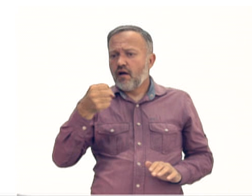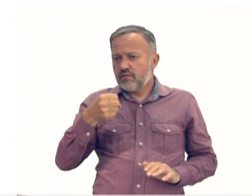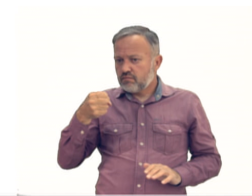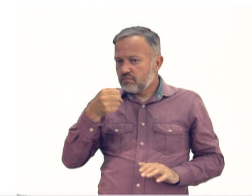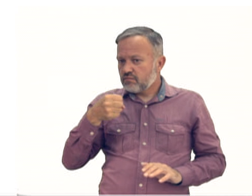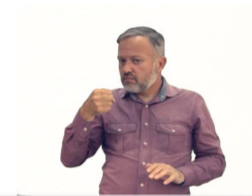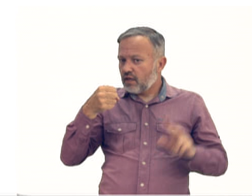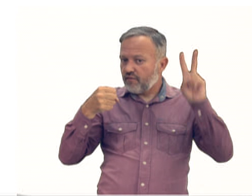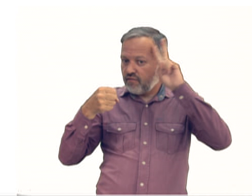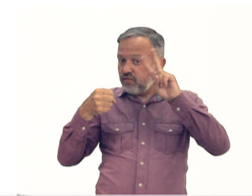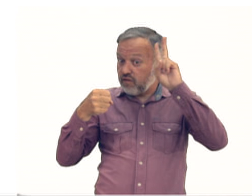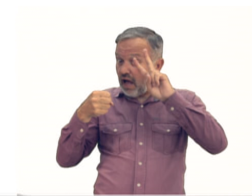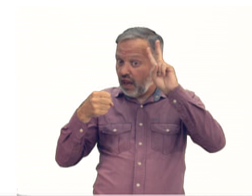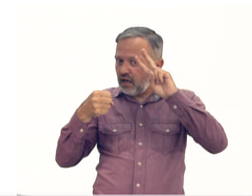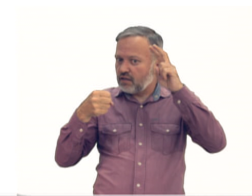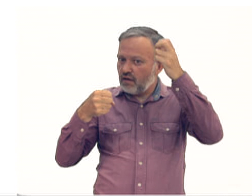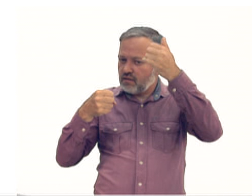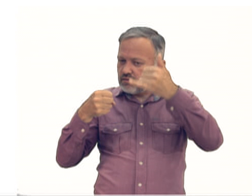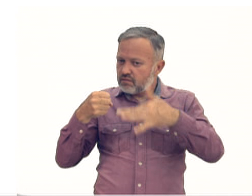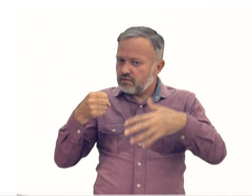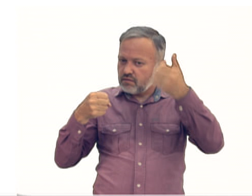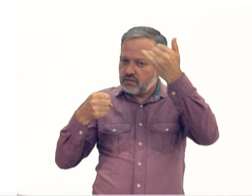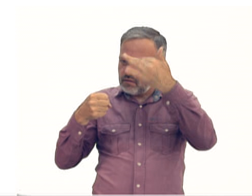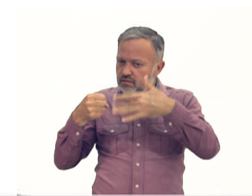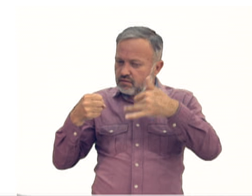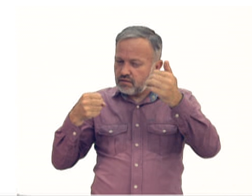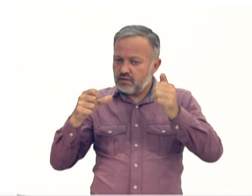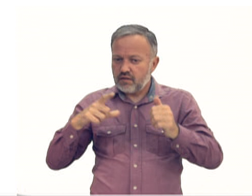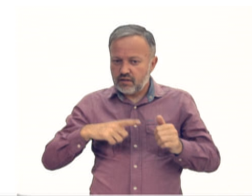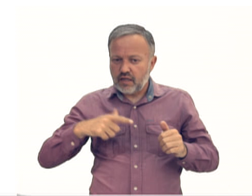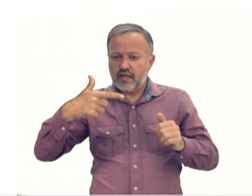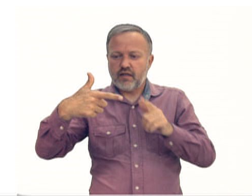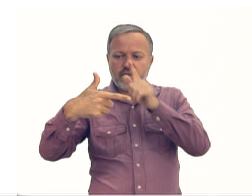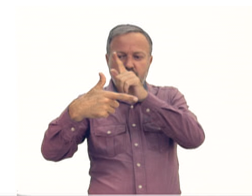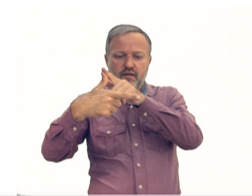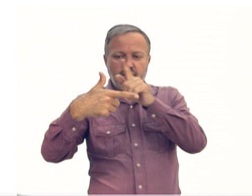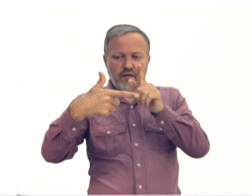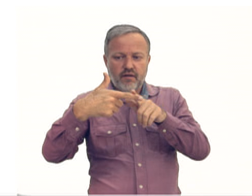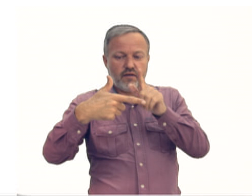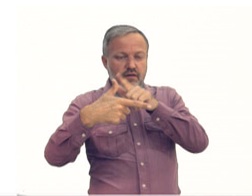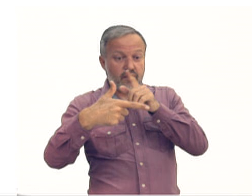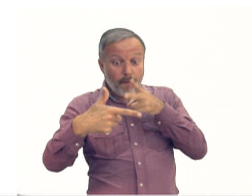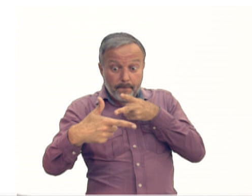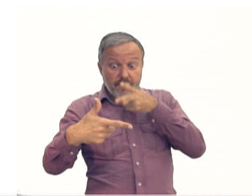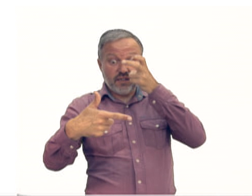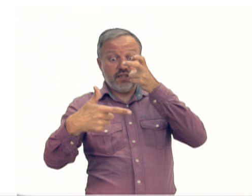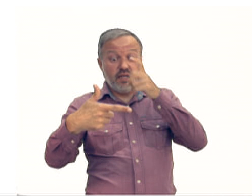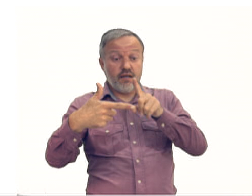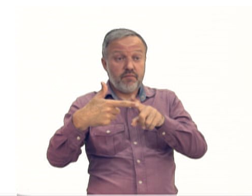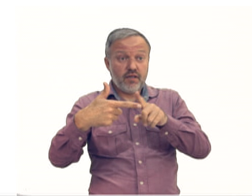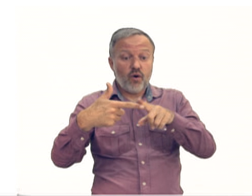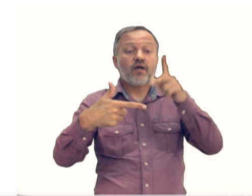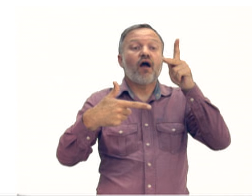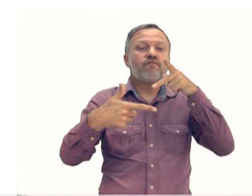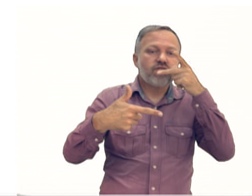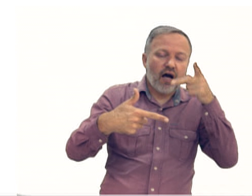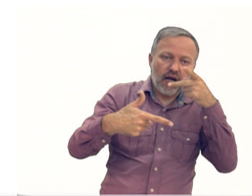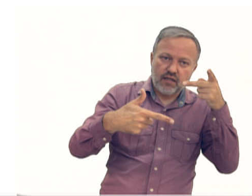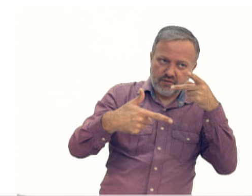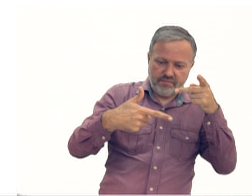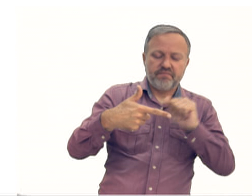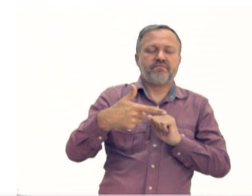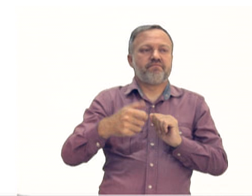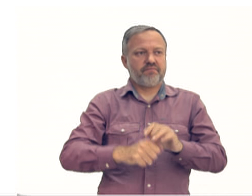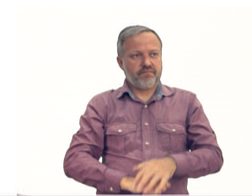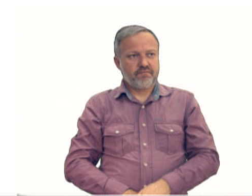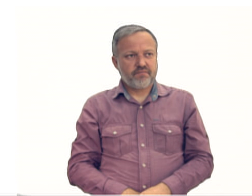tipos de narrador, lembram? Nós temos o narrador observador e o narrador personagem. Então, lembrem que nós temos